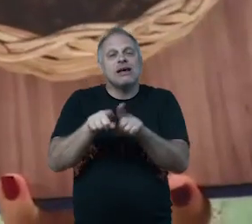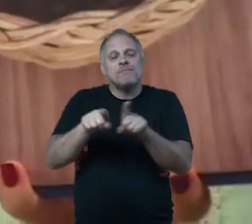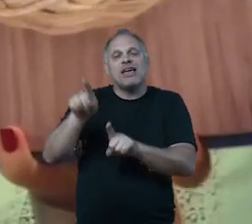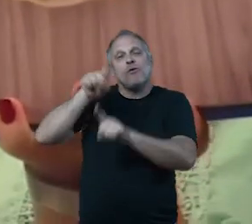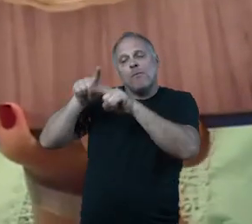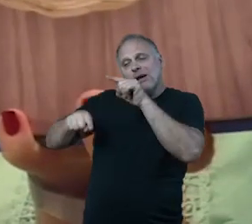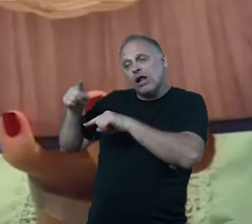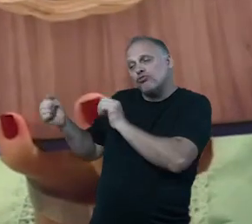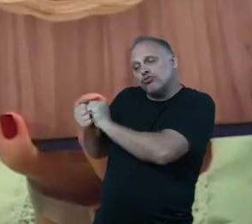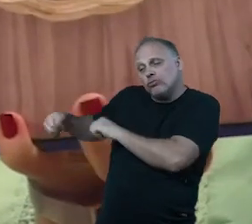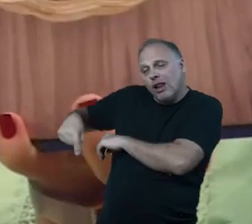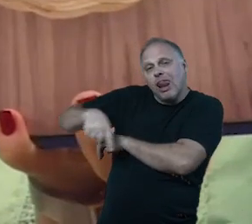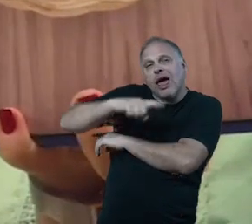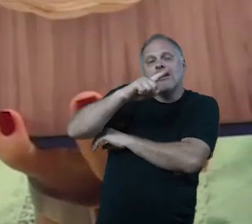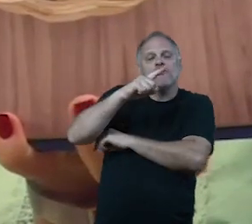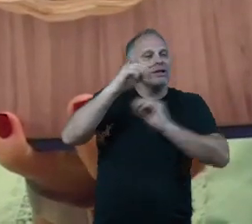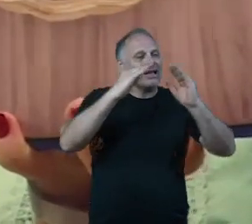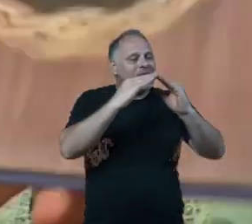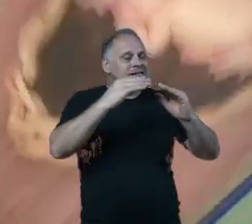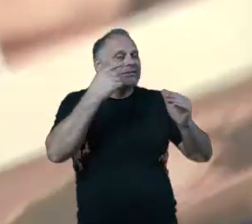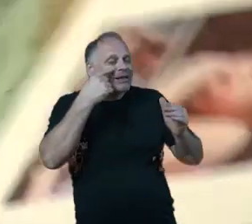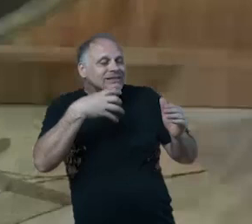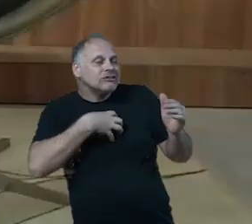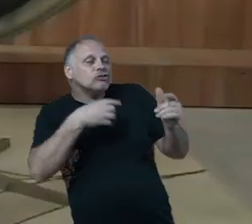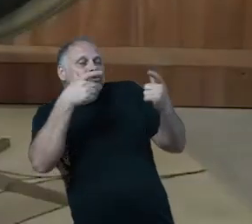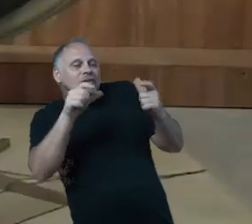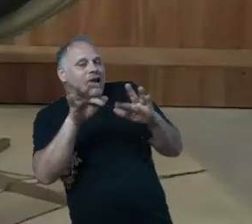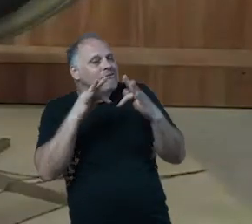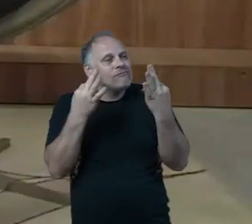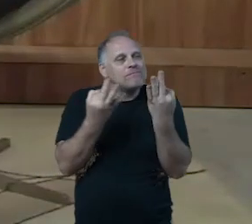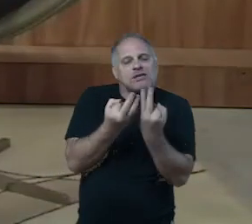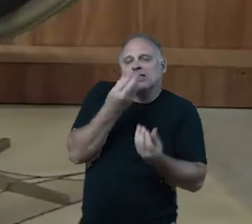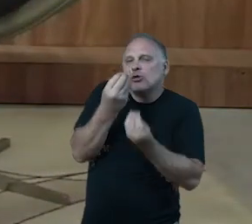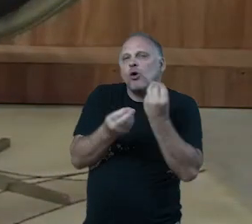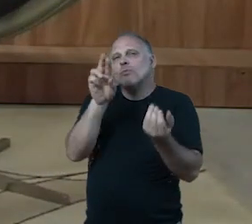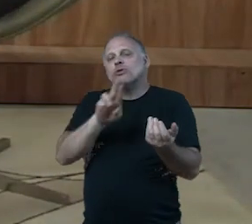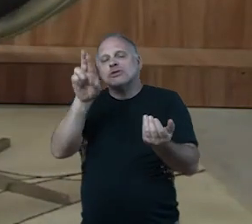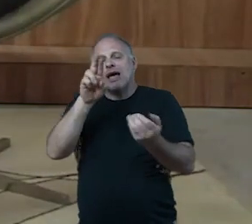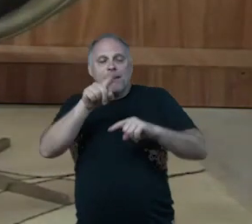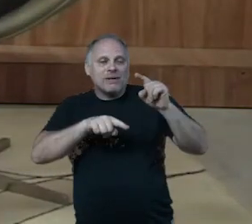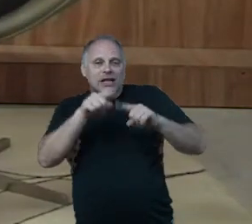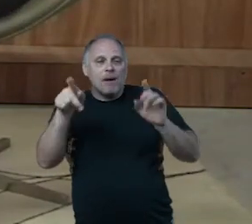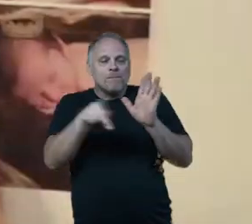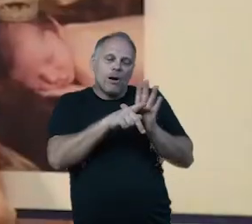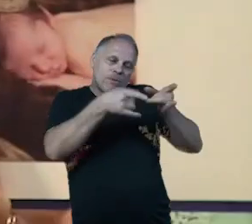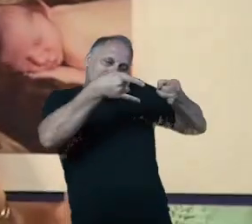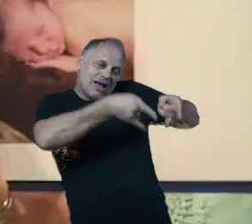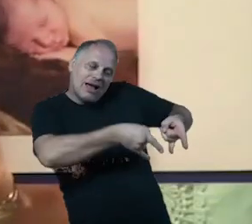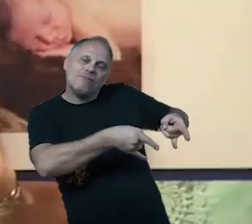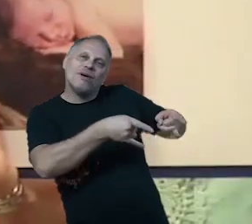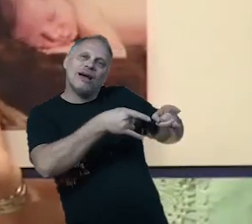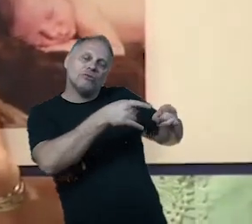E eu levo alguns acessórios e costumo sempre sentir o ambiente da família, utilizar alguns acessórios do quartinho